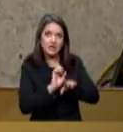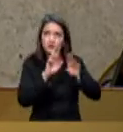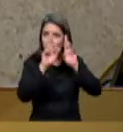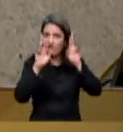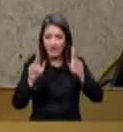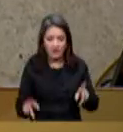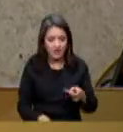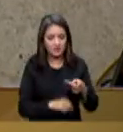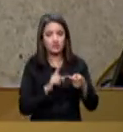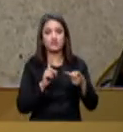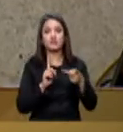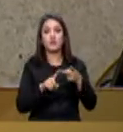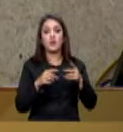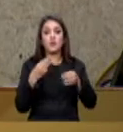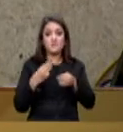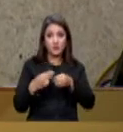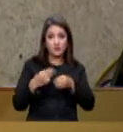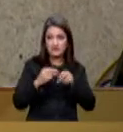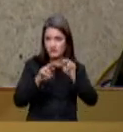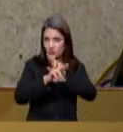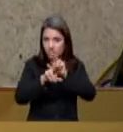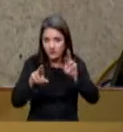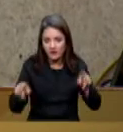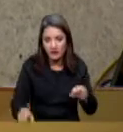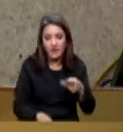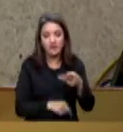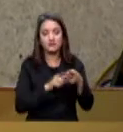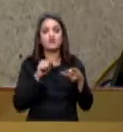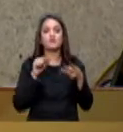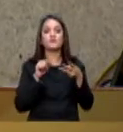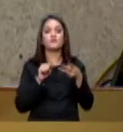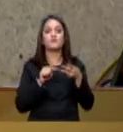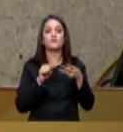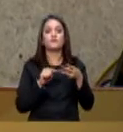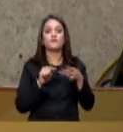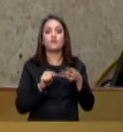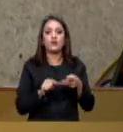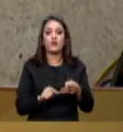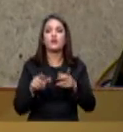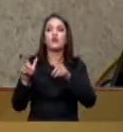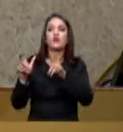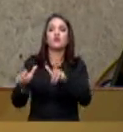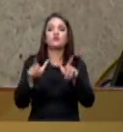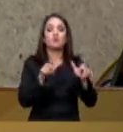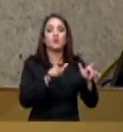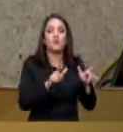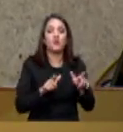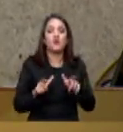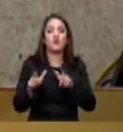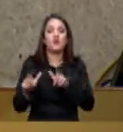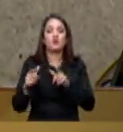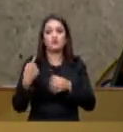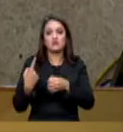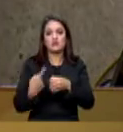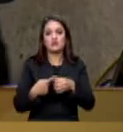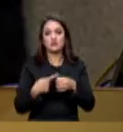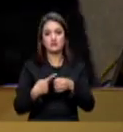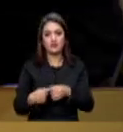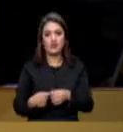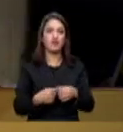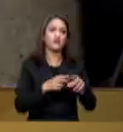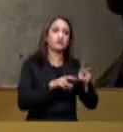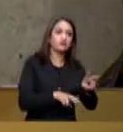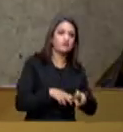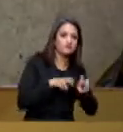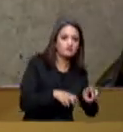B, entre municípios de um estado; C, entre espaços urbanos e os espaços